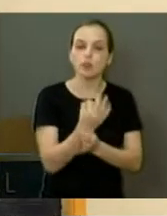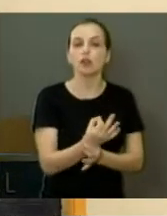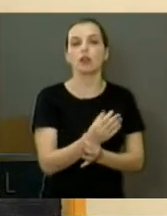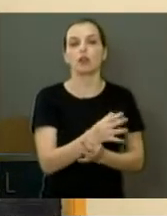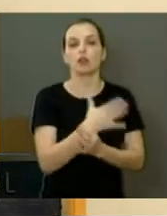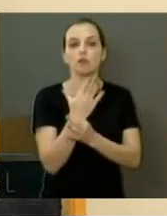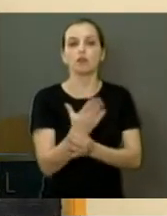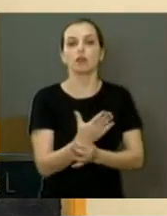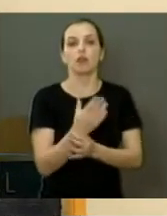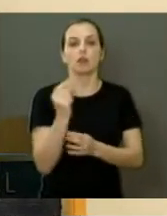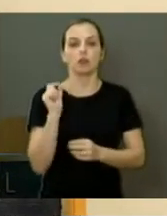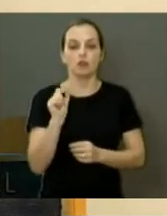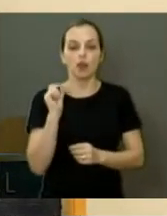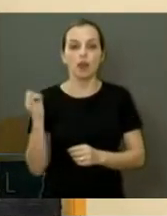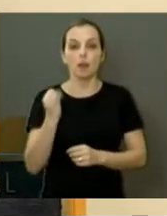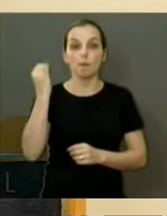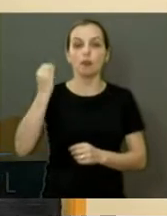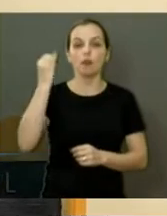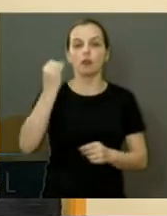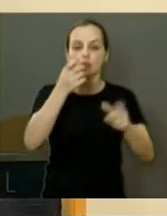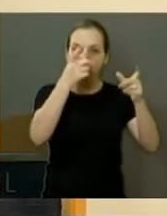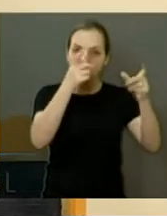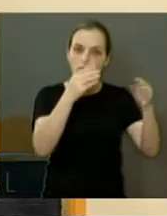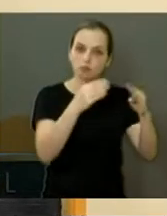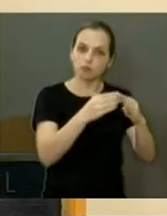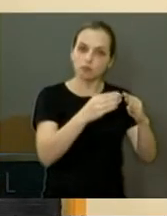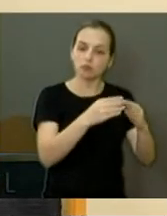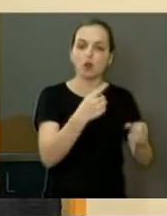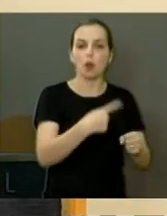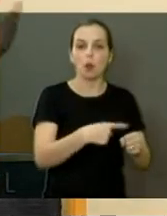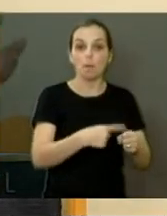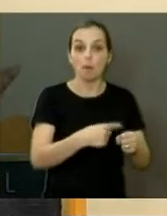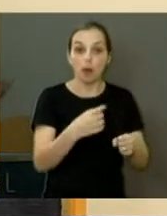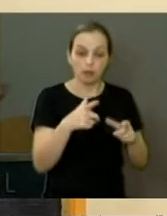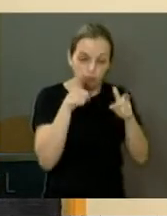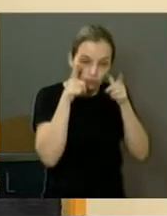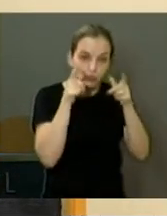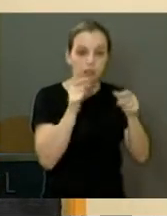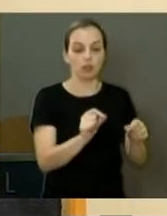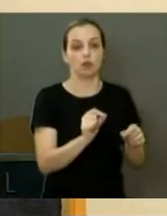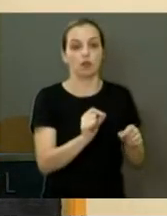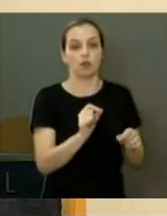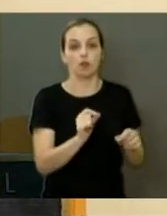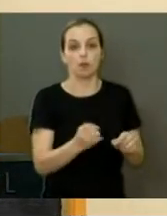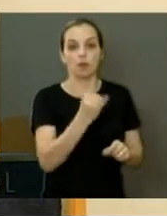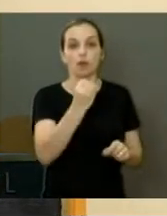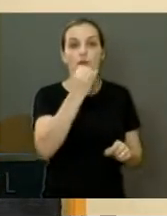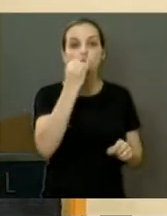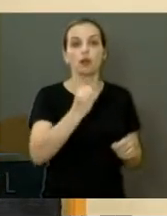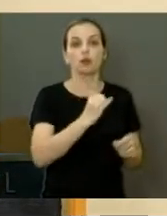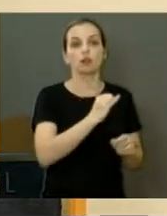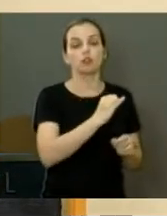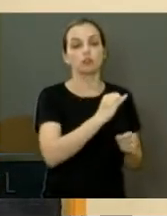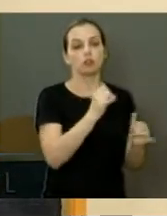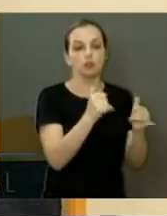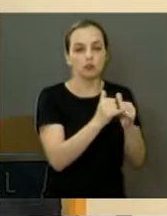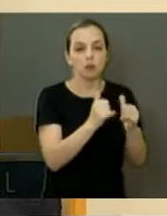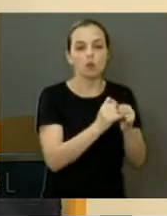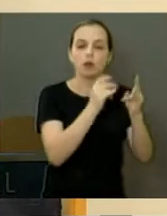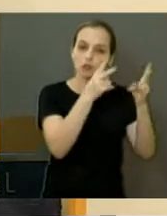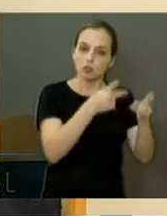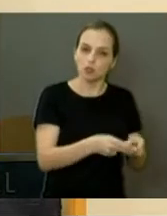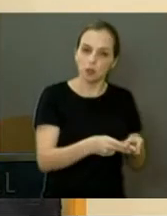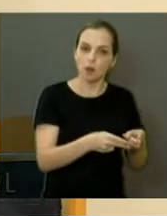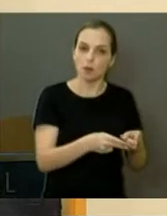suma importância, é um bairro ali que realmente merece atenção, e oxalá que todas as praças tivesse alguém que encabeçasse uma causa